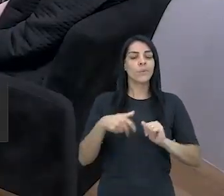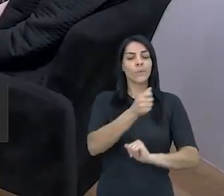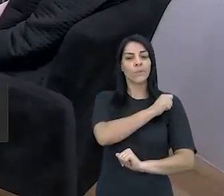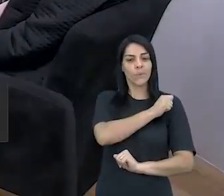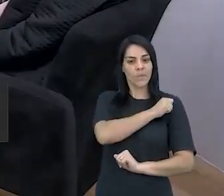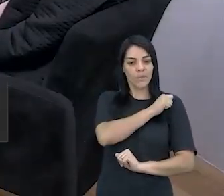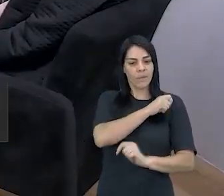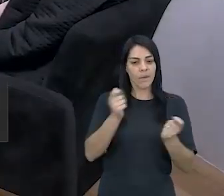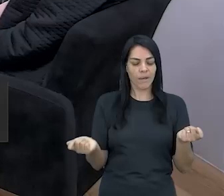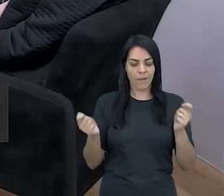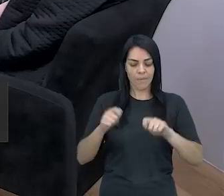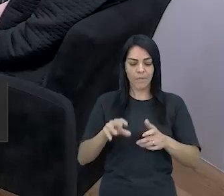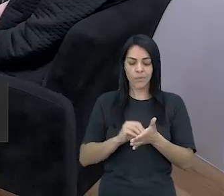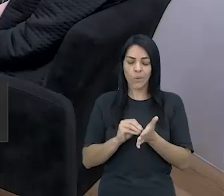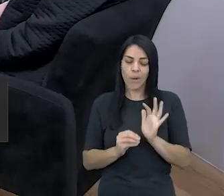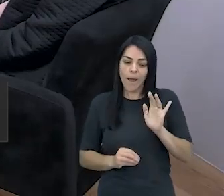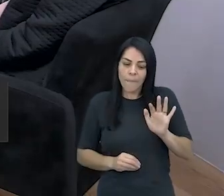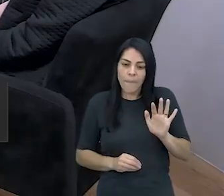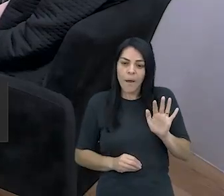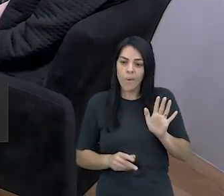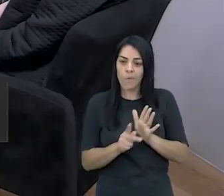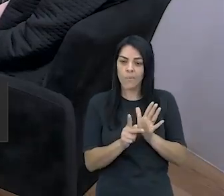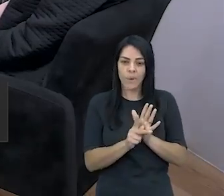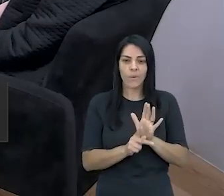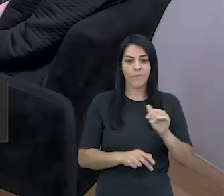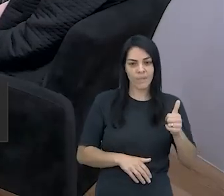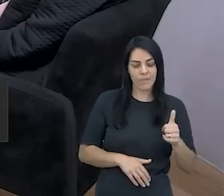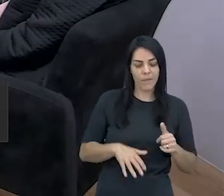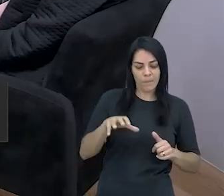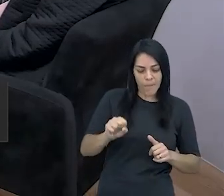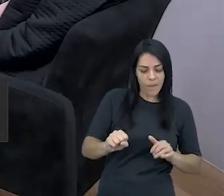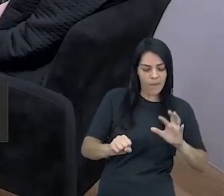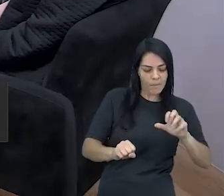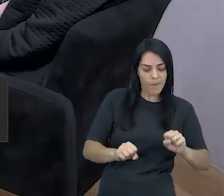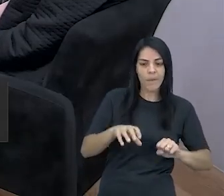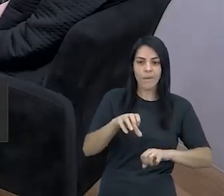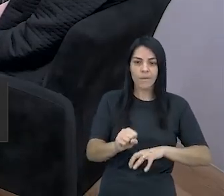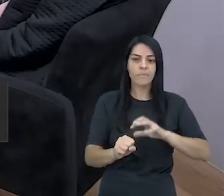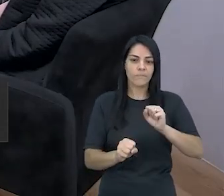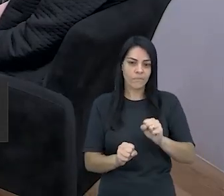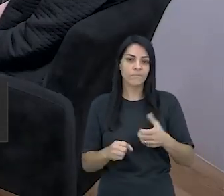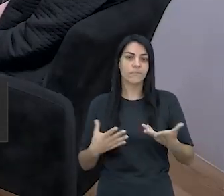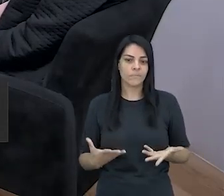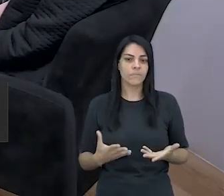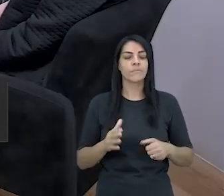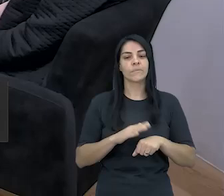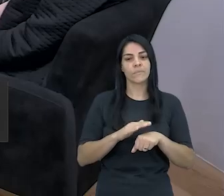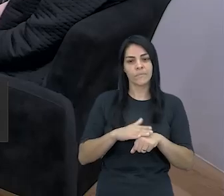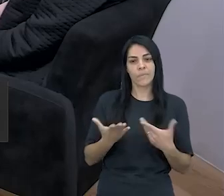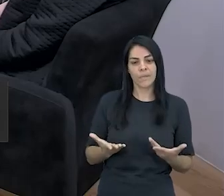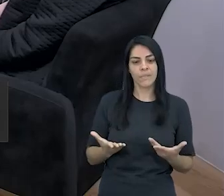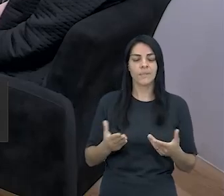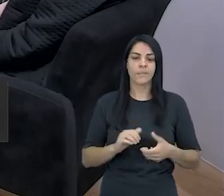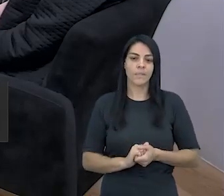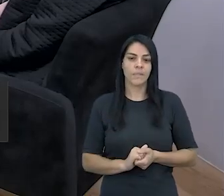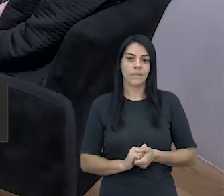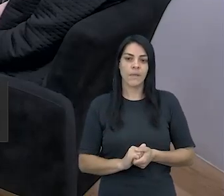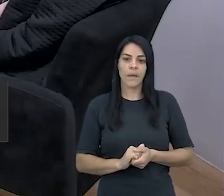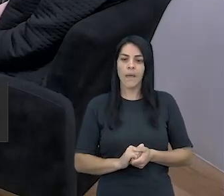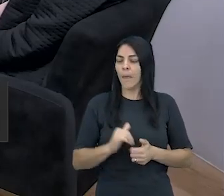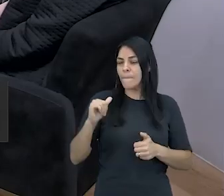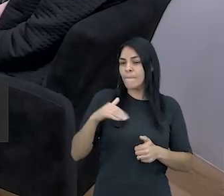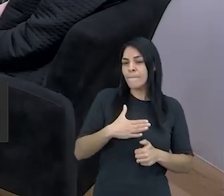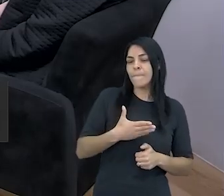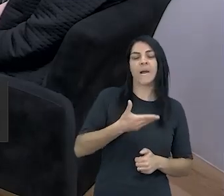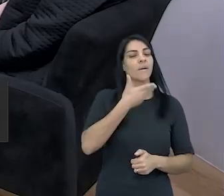estudantes poderiam pôr a mão em cada partícula da célula, que faz parte da célula. Fica mais fácil para